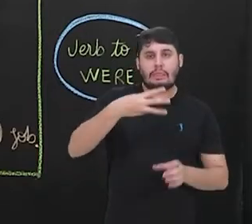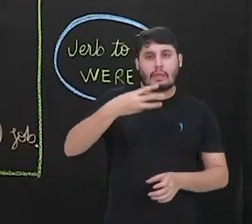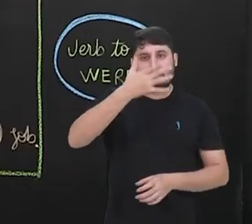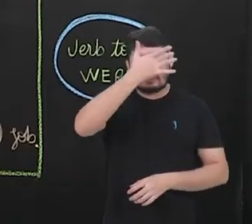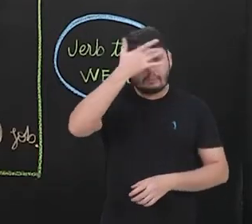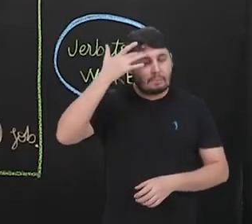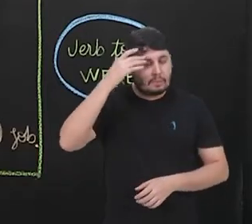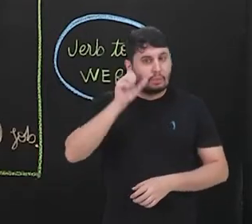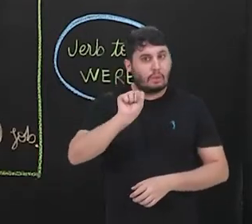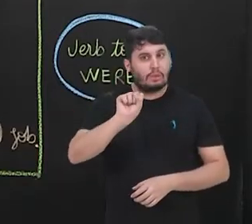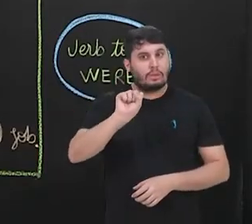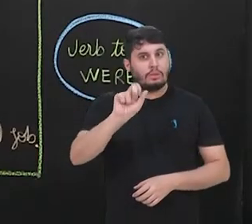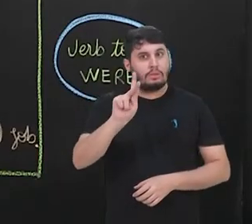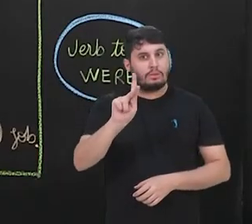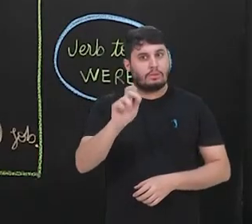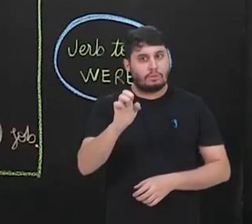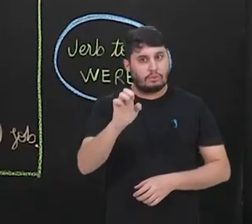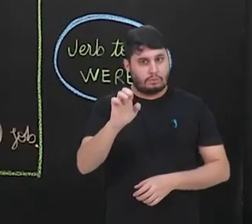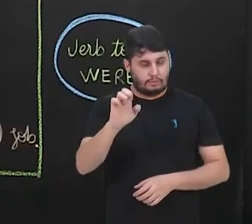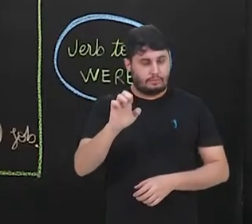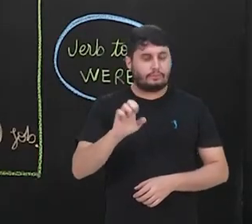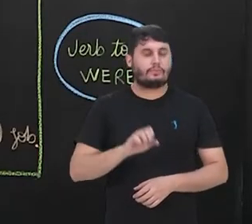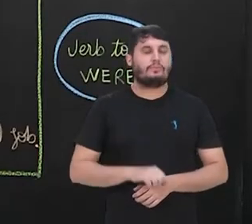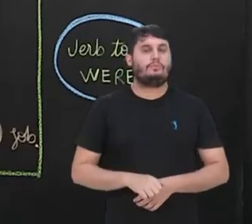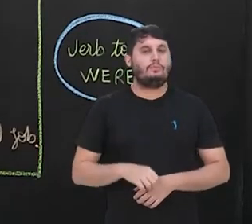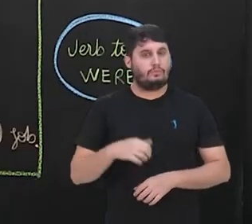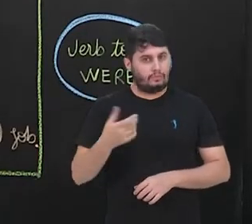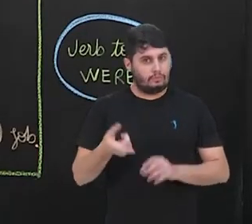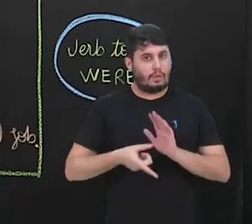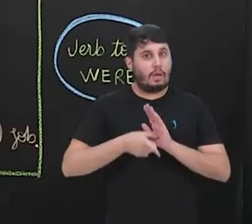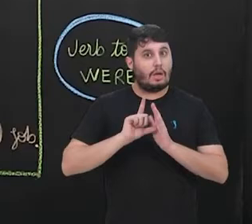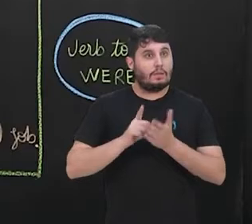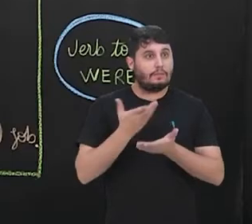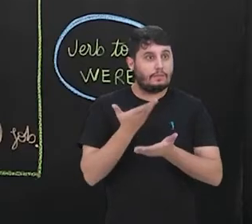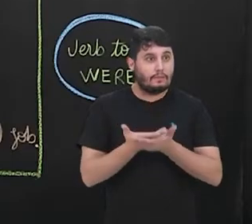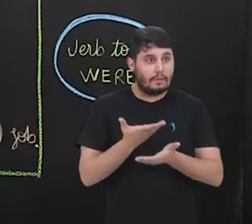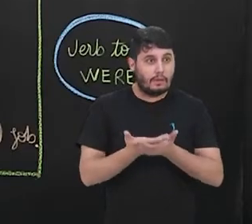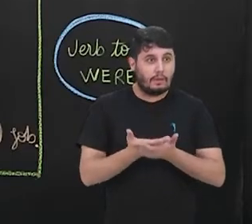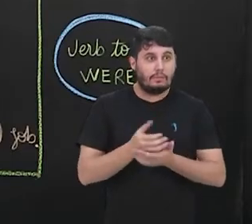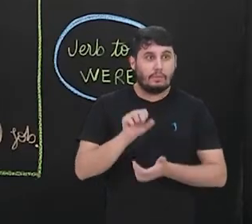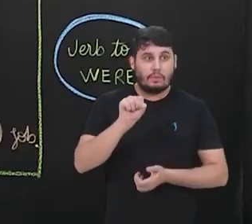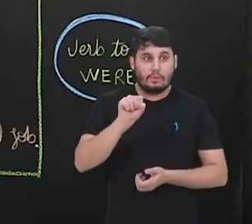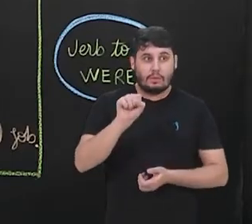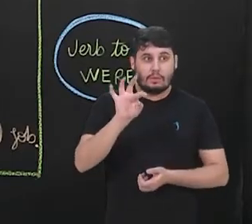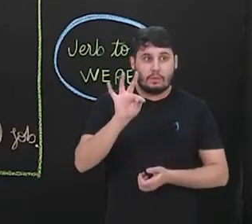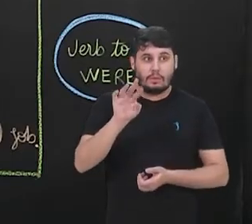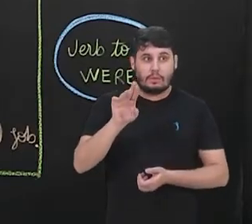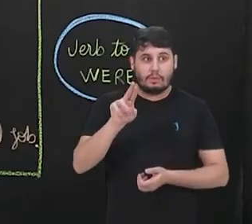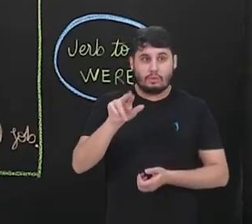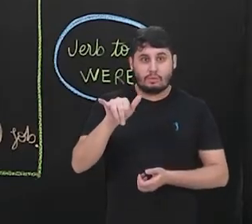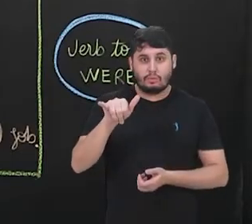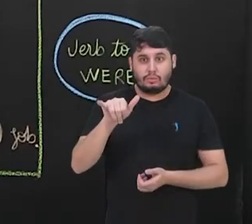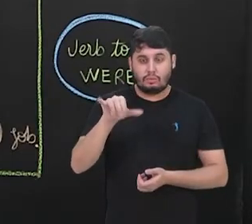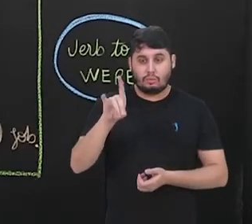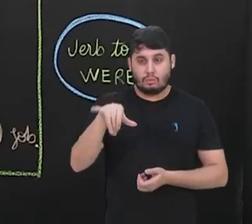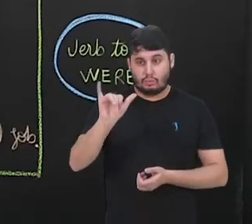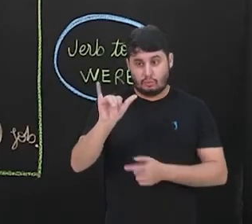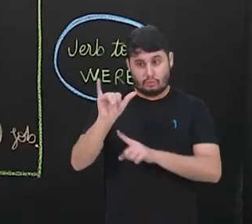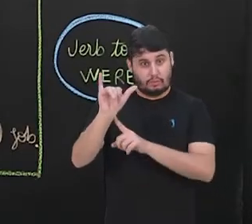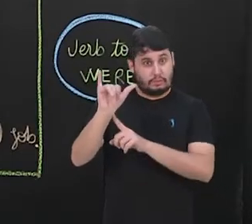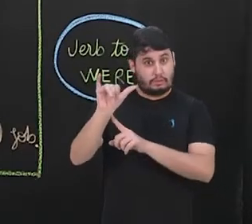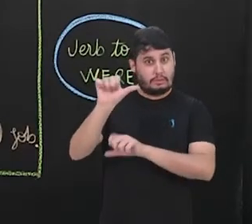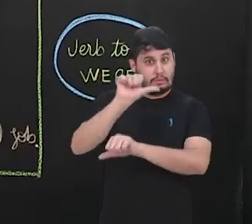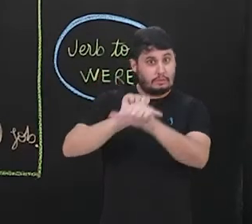it, o verbo que originalmente aqui seria study, ele vai para a terceira pessoa, ele ganha o S.